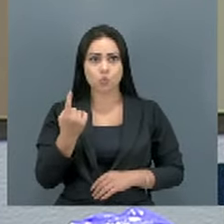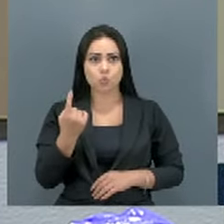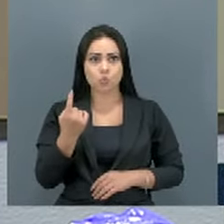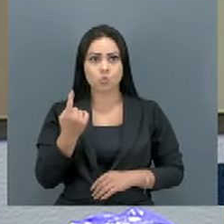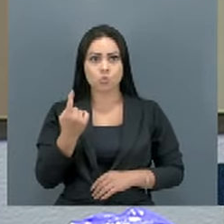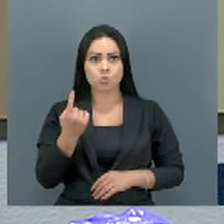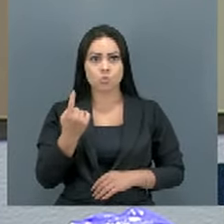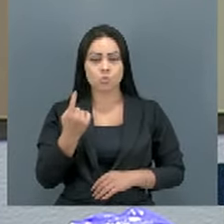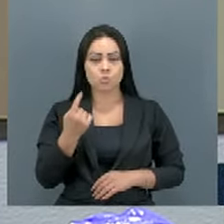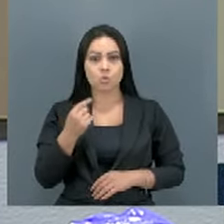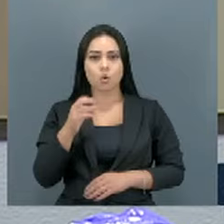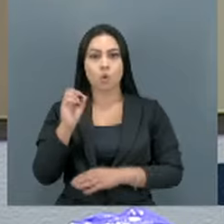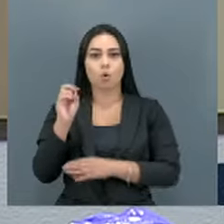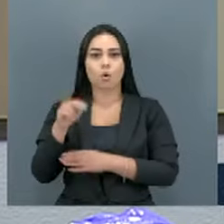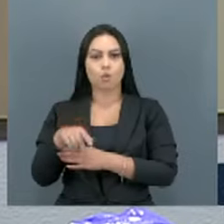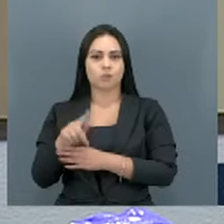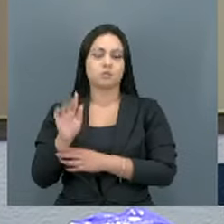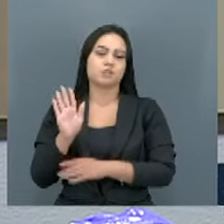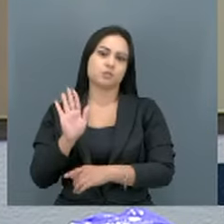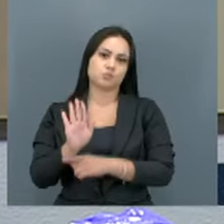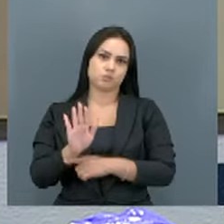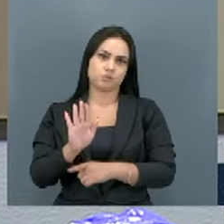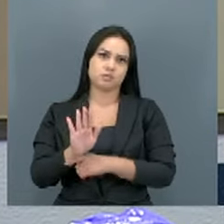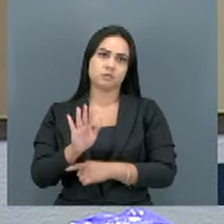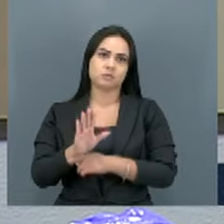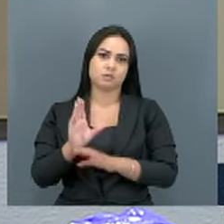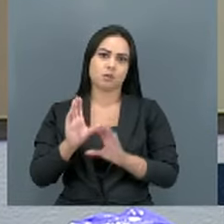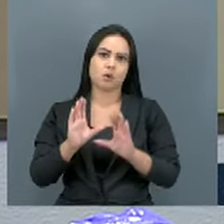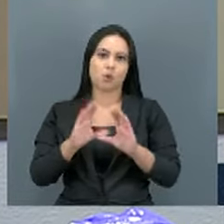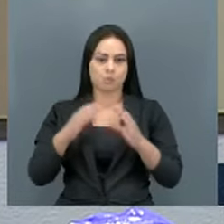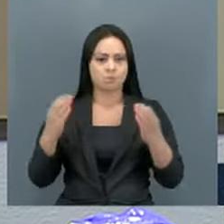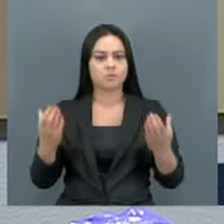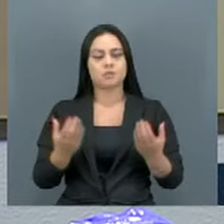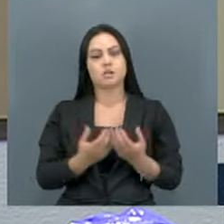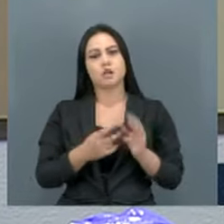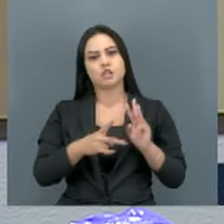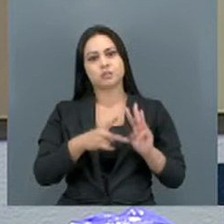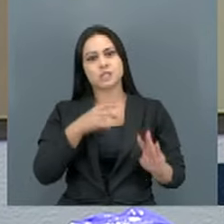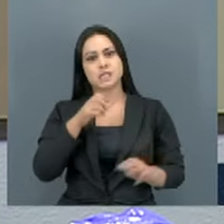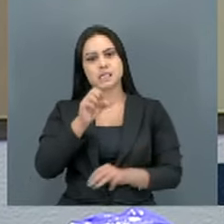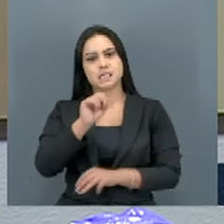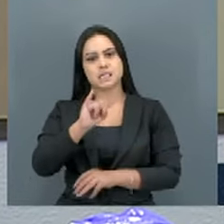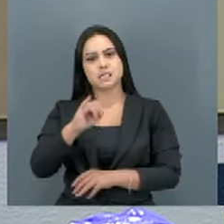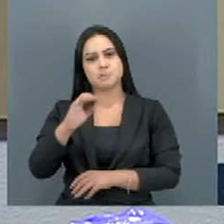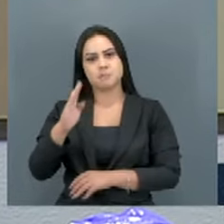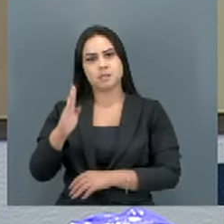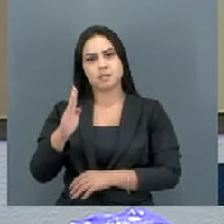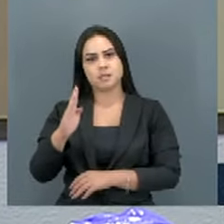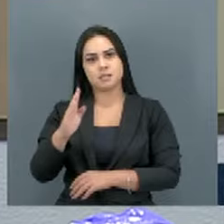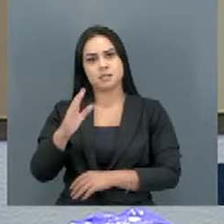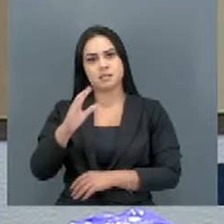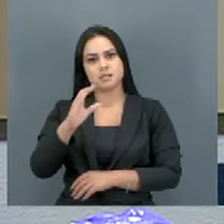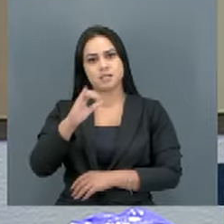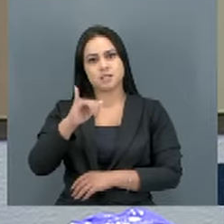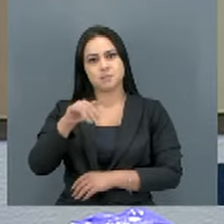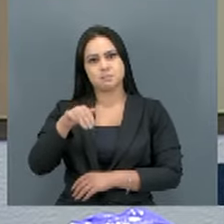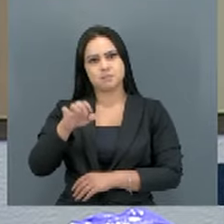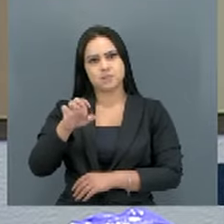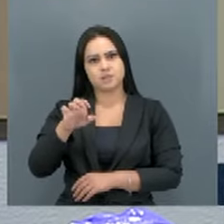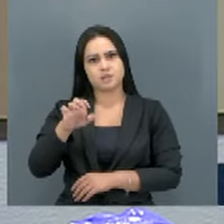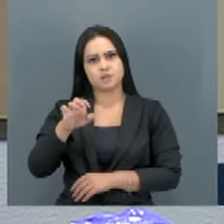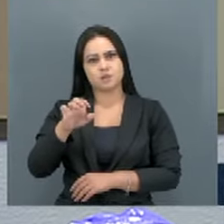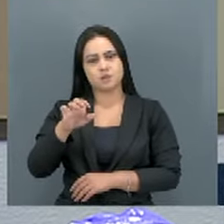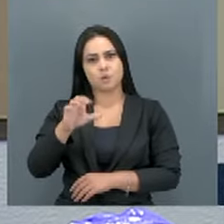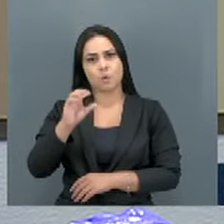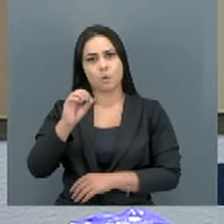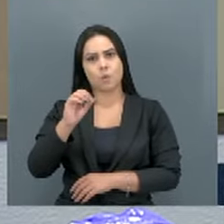Só um ONG está ajudando para a comunidade indígena, é o CIMI. É o CIMI, é de verdade. O